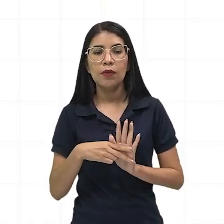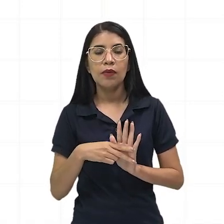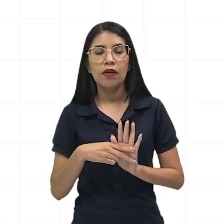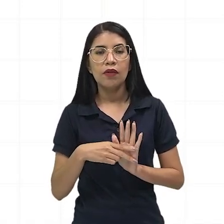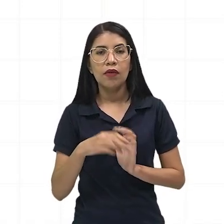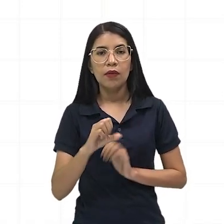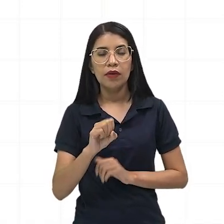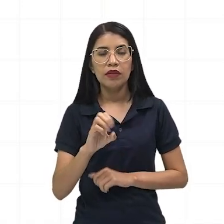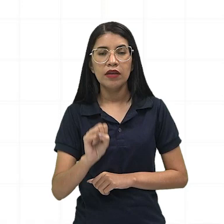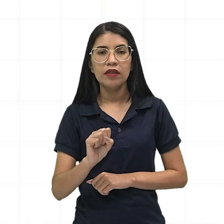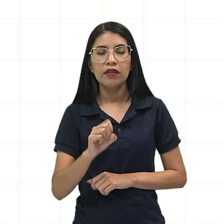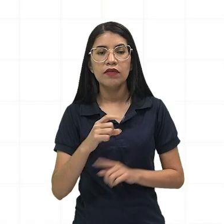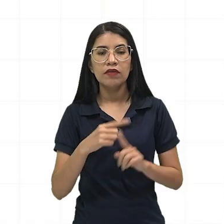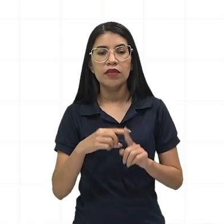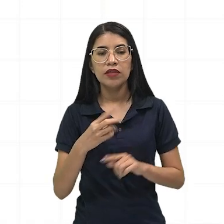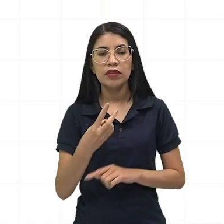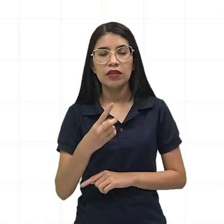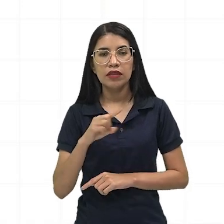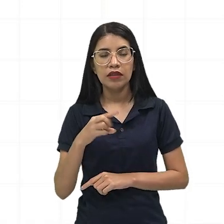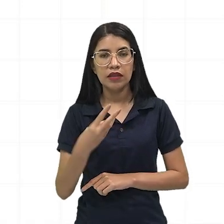vezes 3,1,